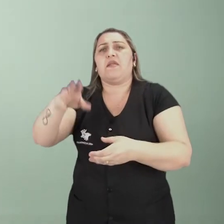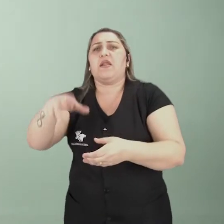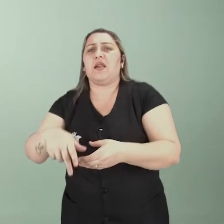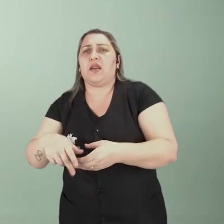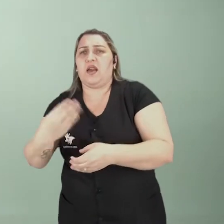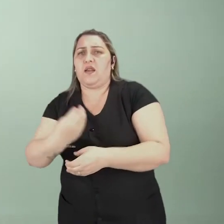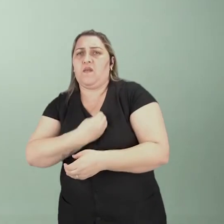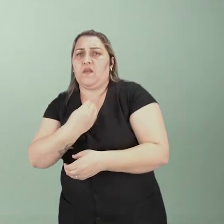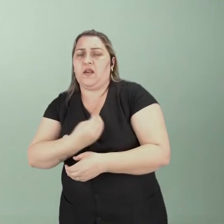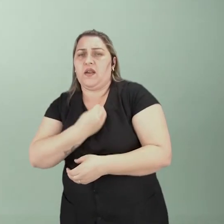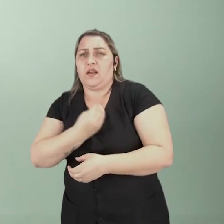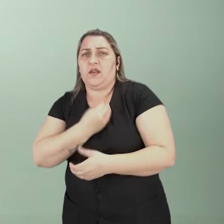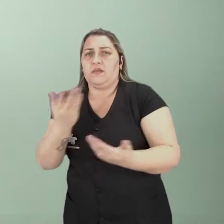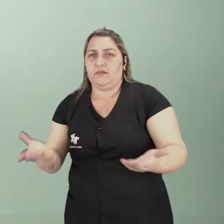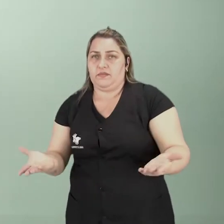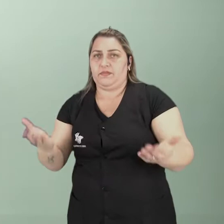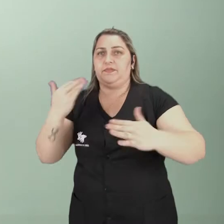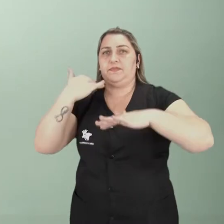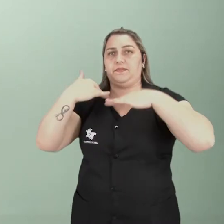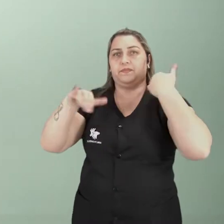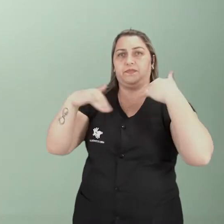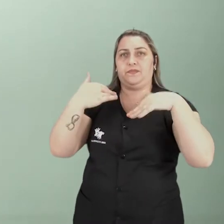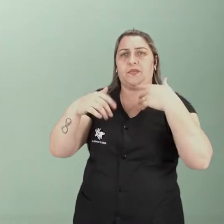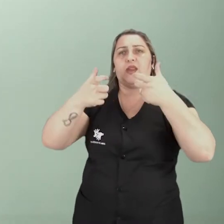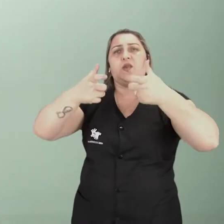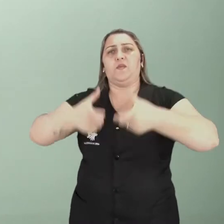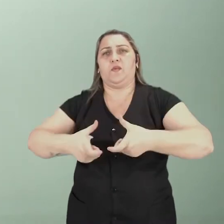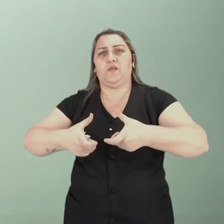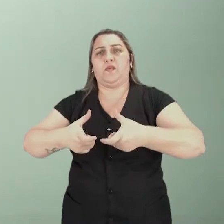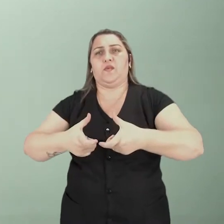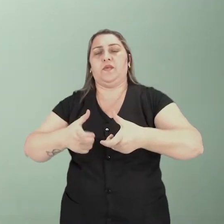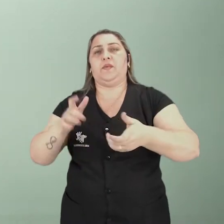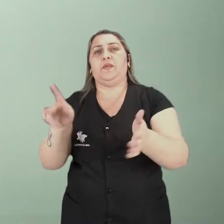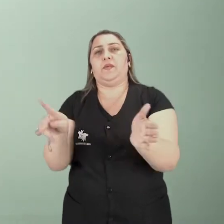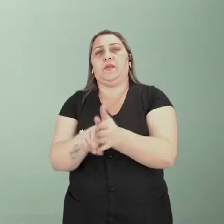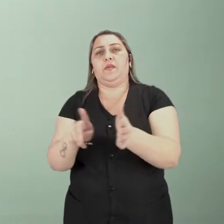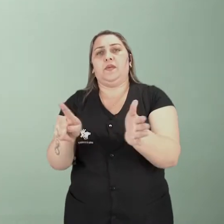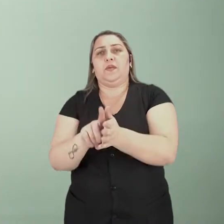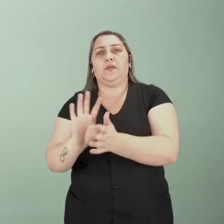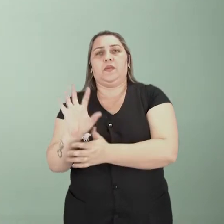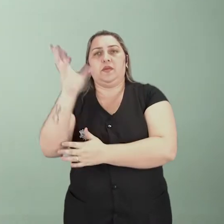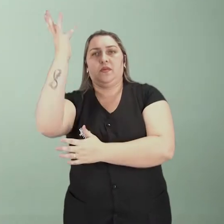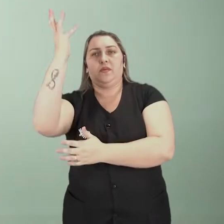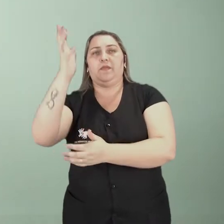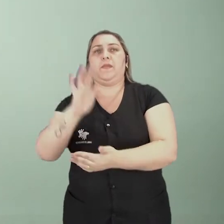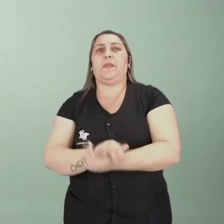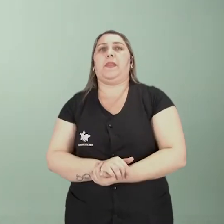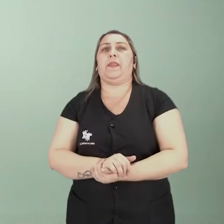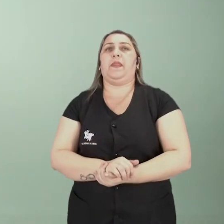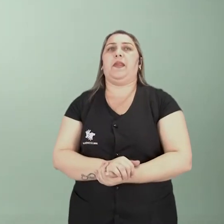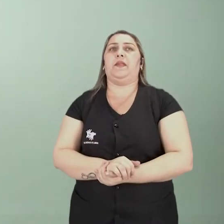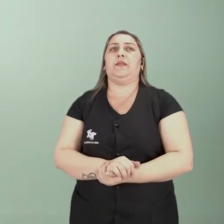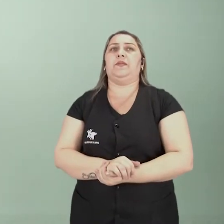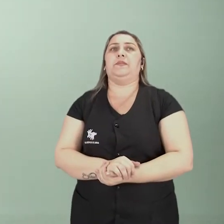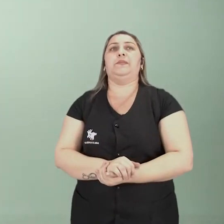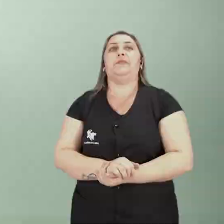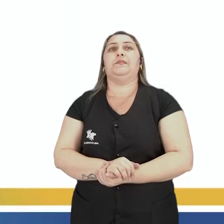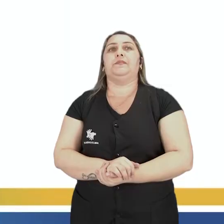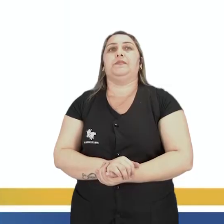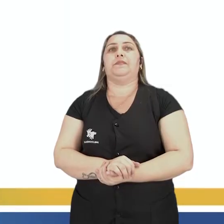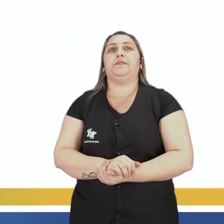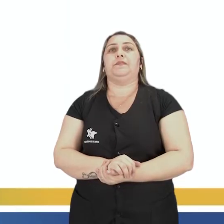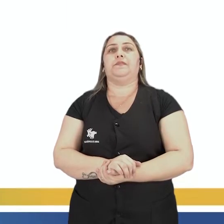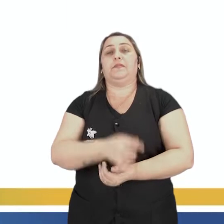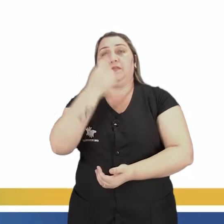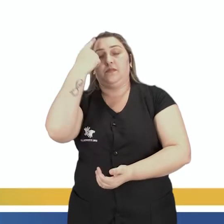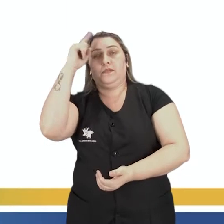o quem, o que é a ação, e o onde, que é o lugar onde a ação vai ser desenvolvida. Acompanha comigo na